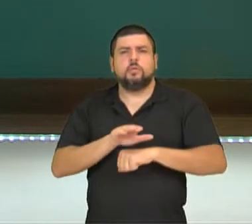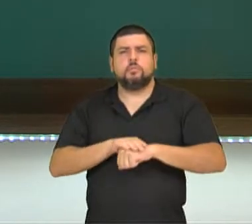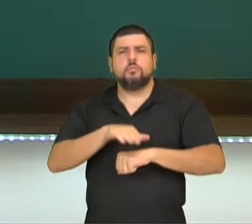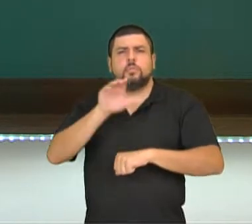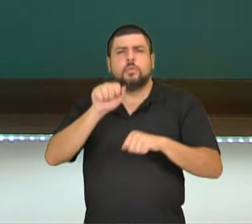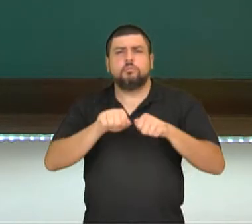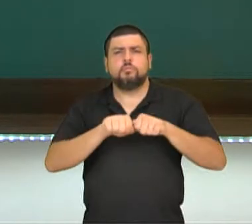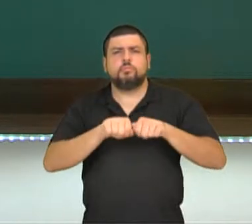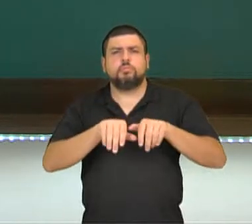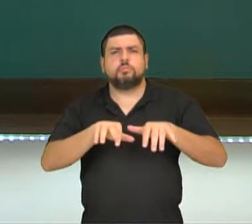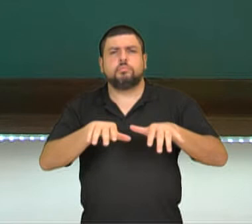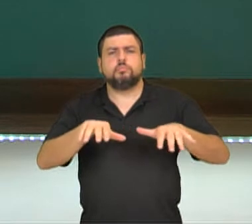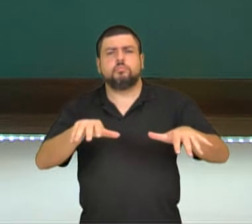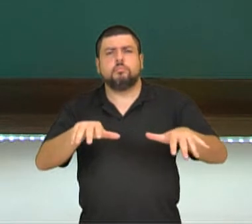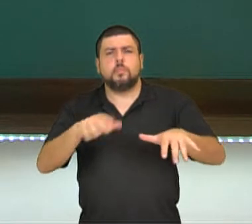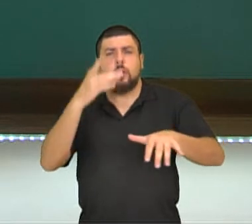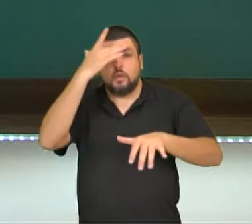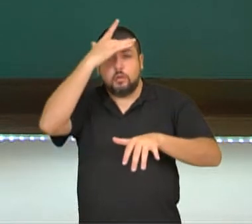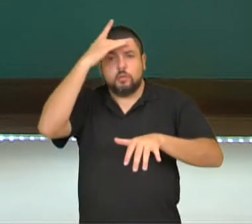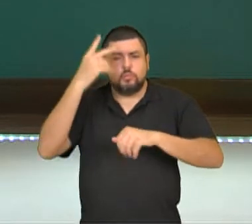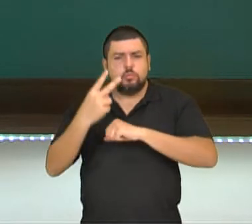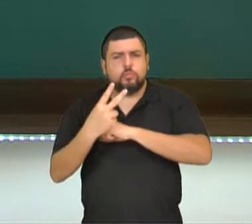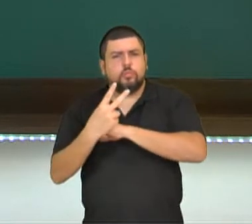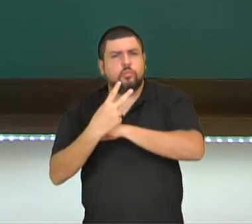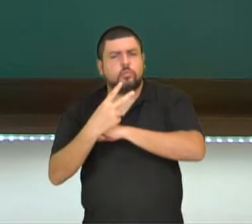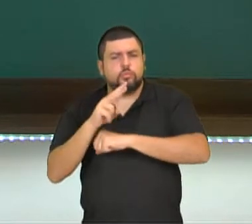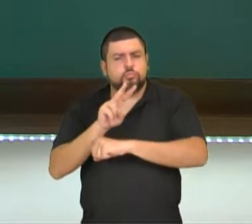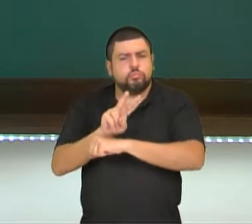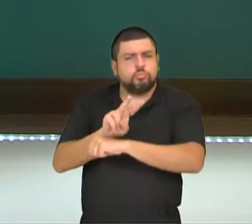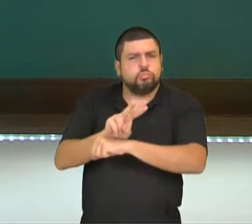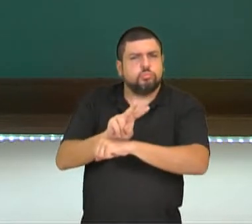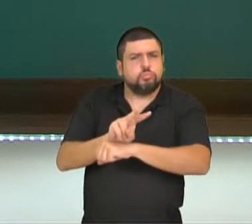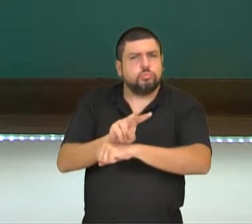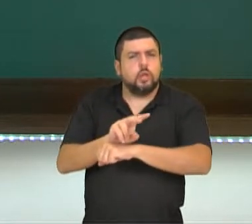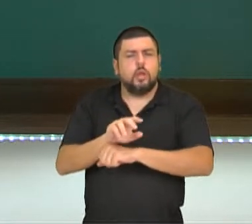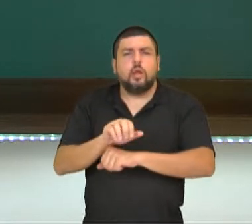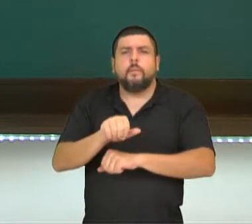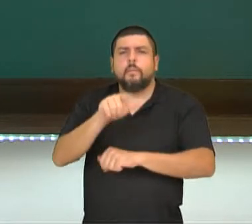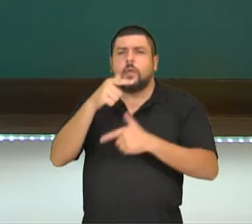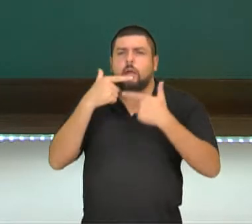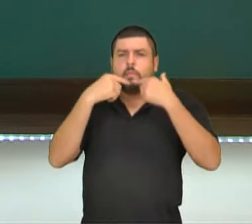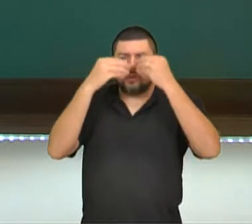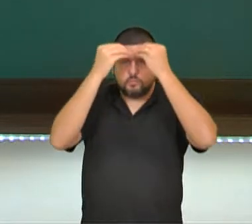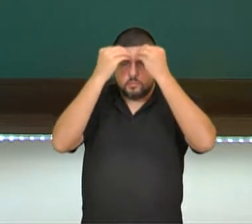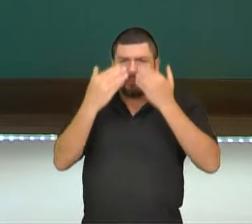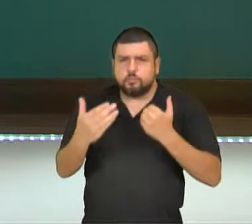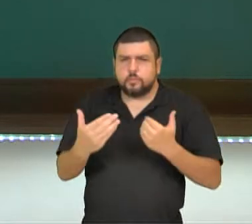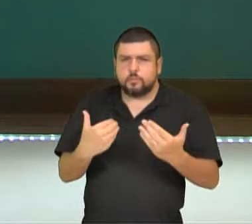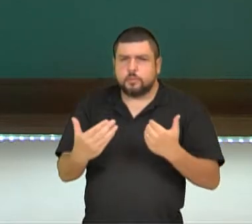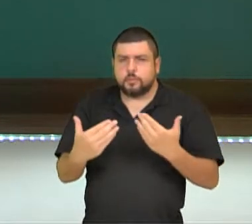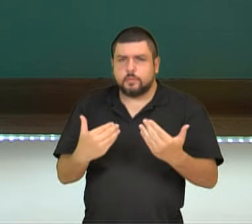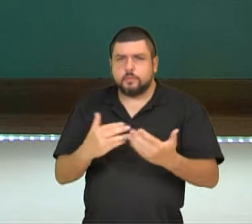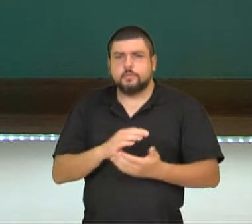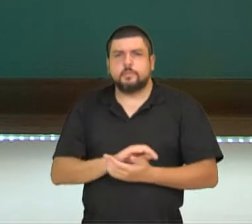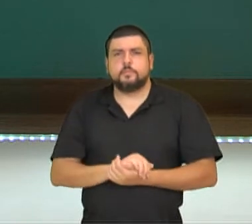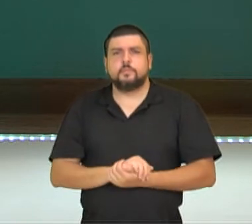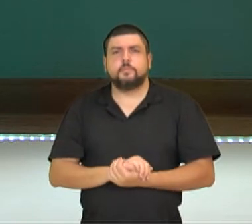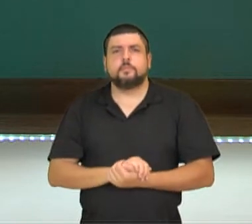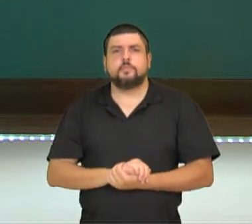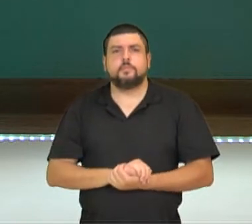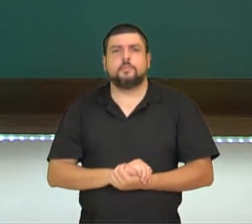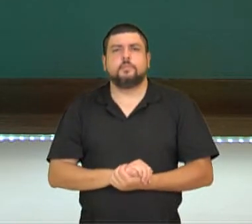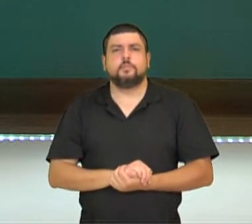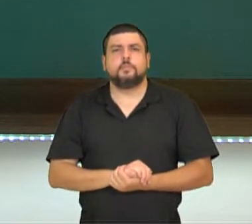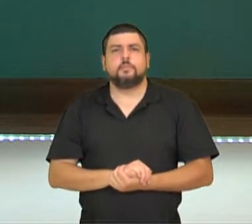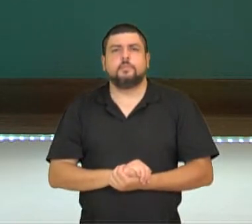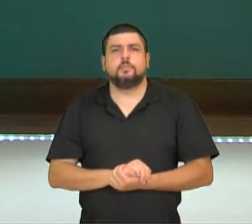se protejam, essa é a linguagem mais acessível, certo? Vamos a seguir?